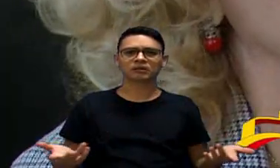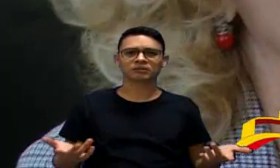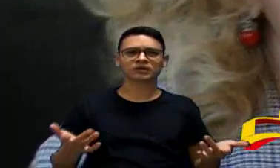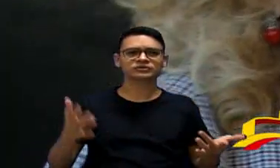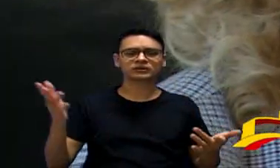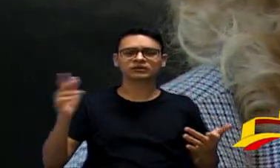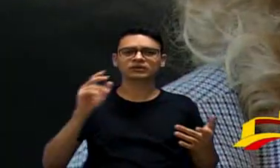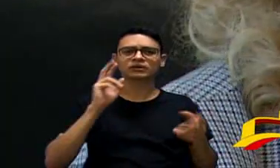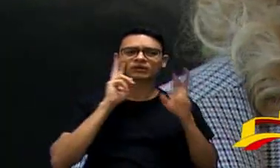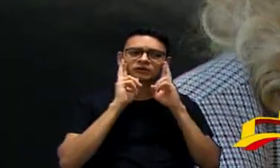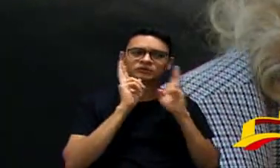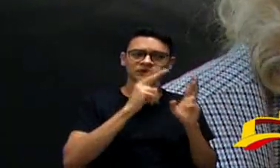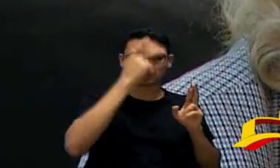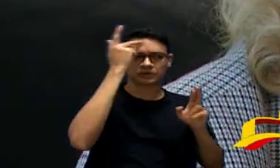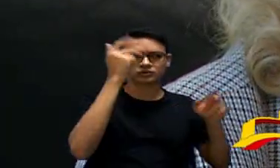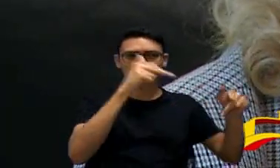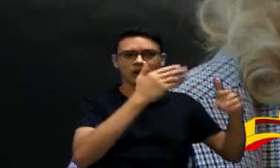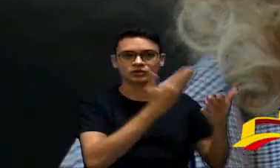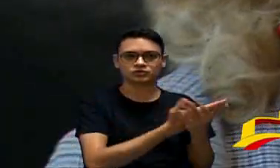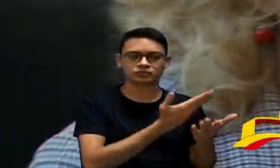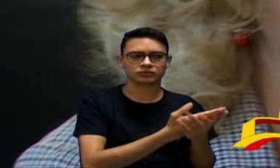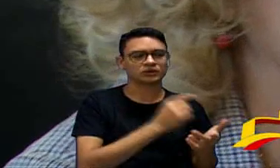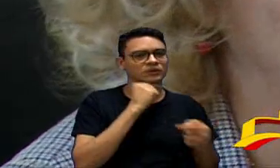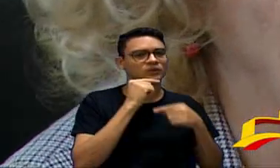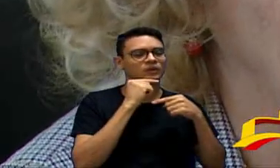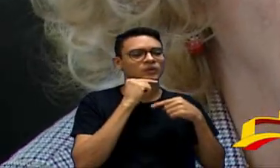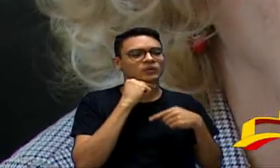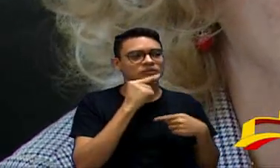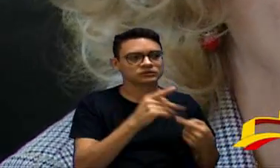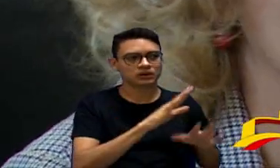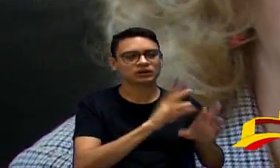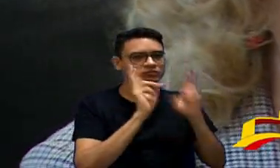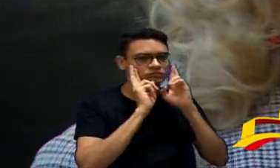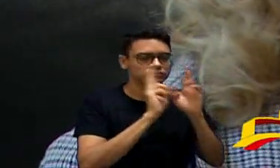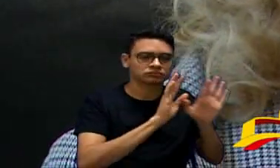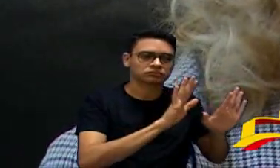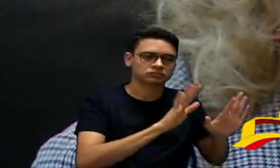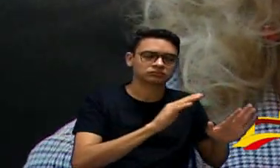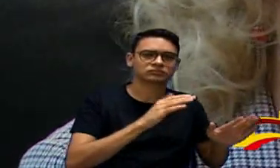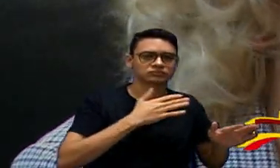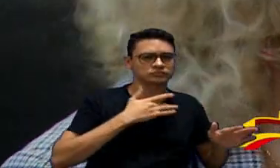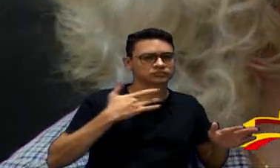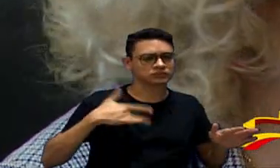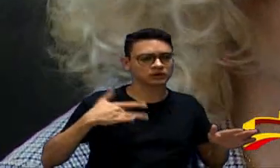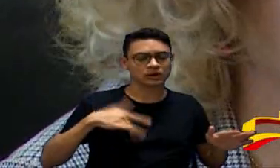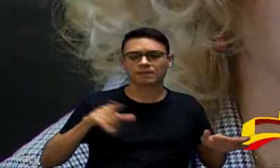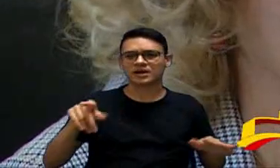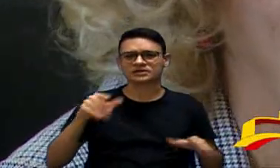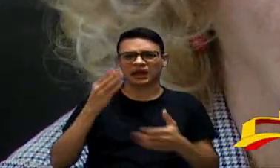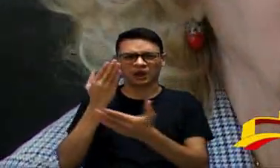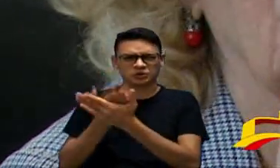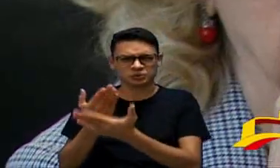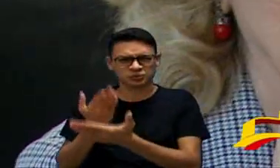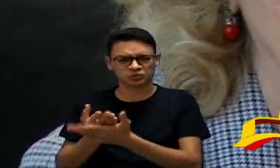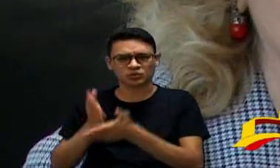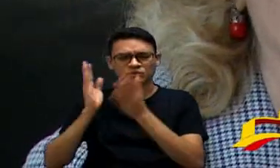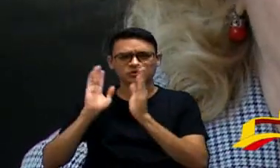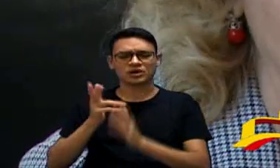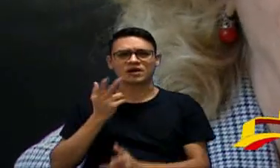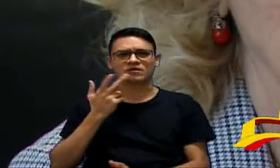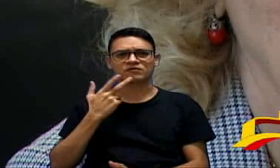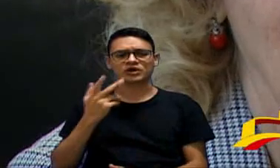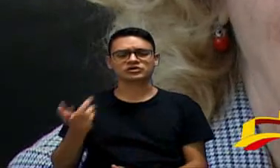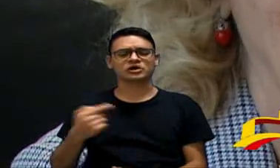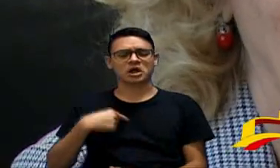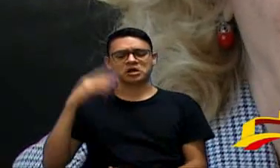teve oportunidade de estudar, que comete erros, que fala a linguagem popular. Mas quem estudou e vem falar de patriotismo